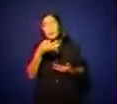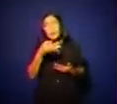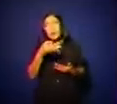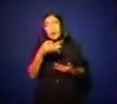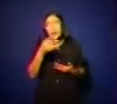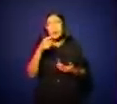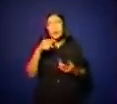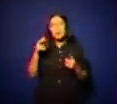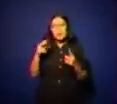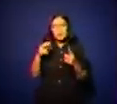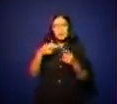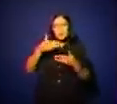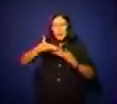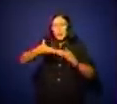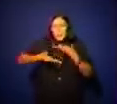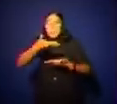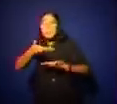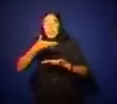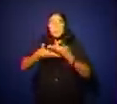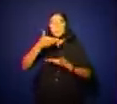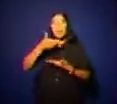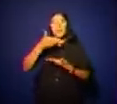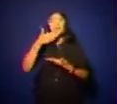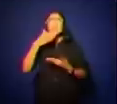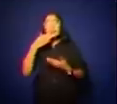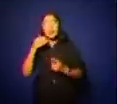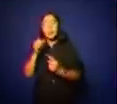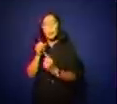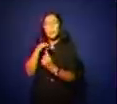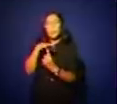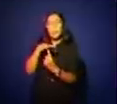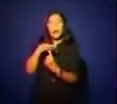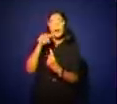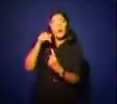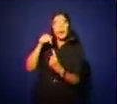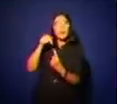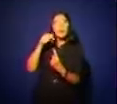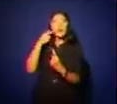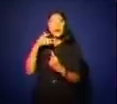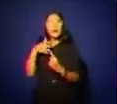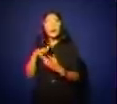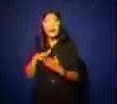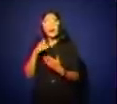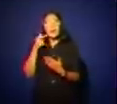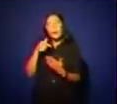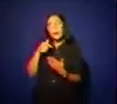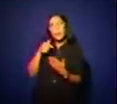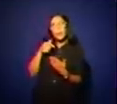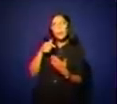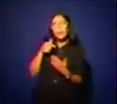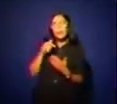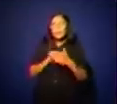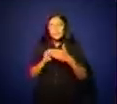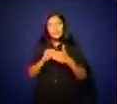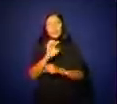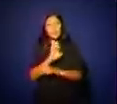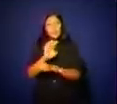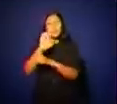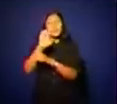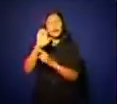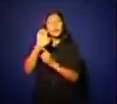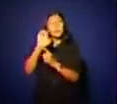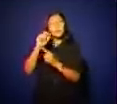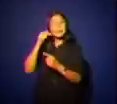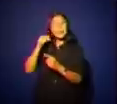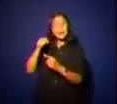é a relação de troca entendendo que o banco central ele é um agente é uma instituição de estado mas ele a gente que